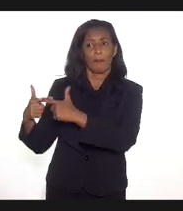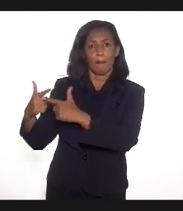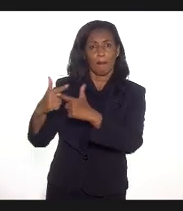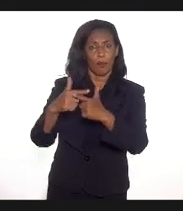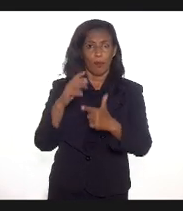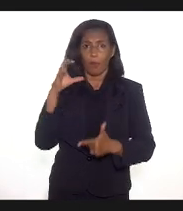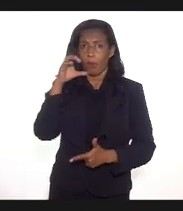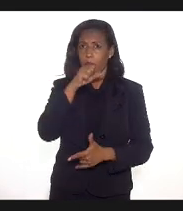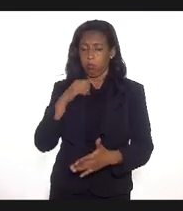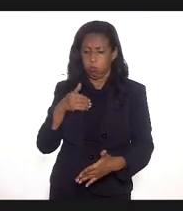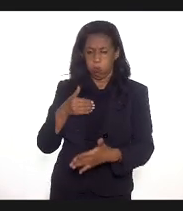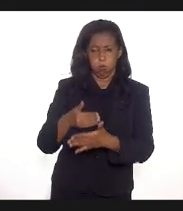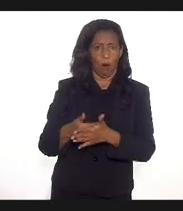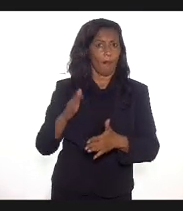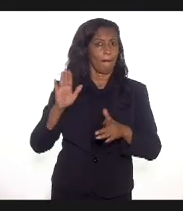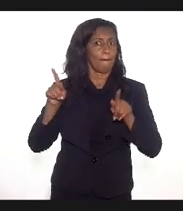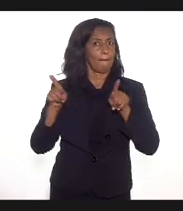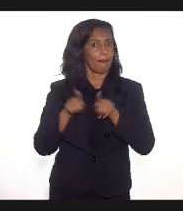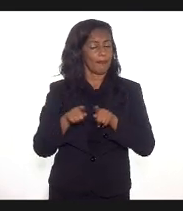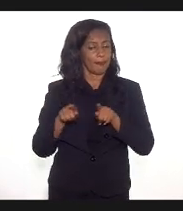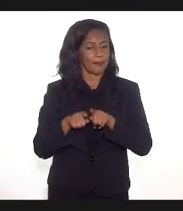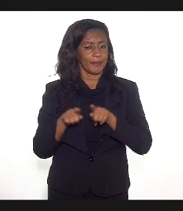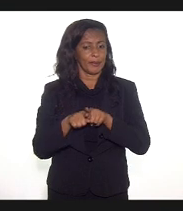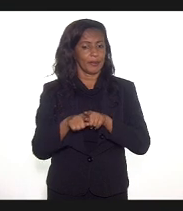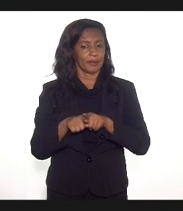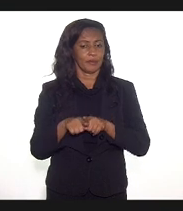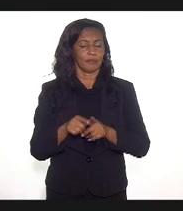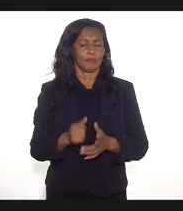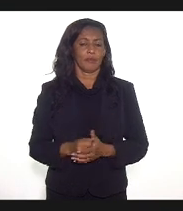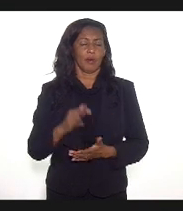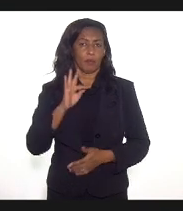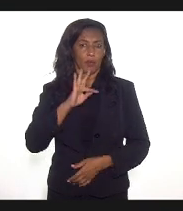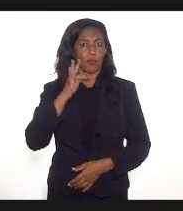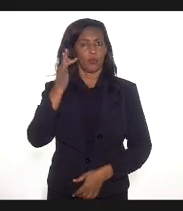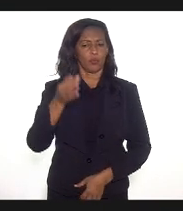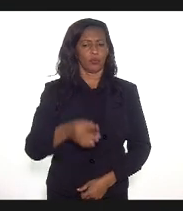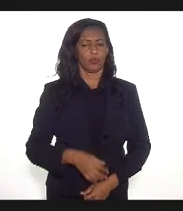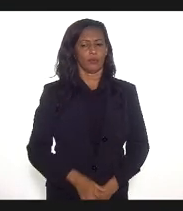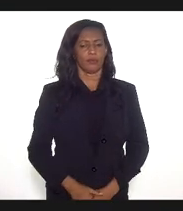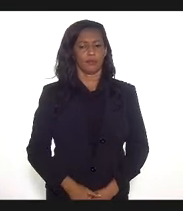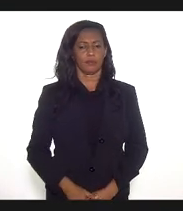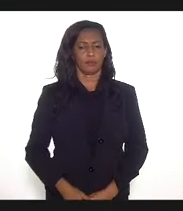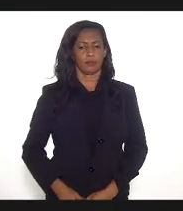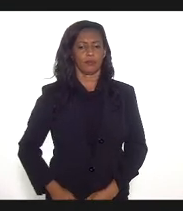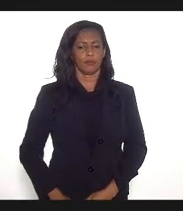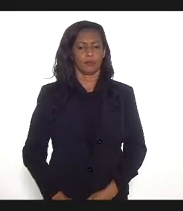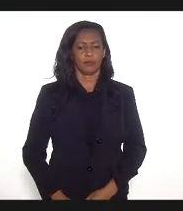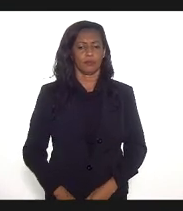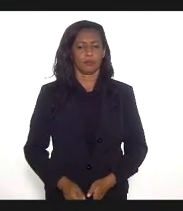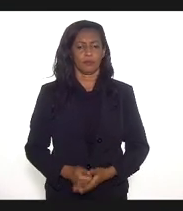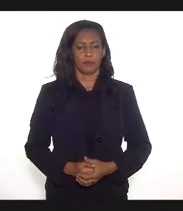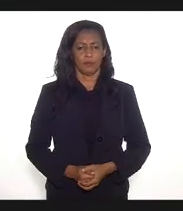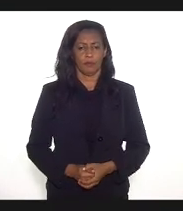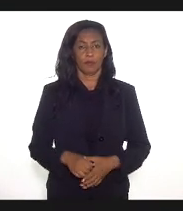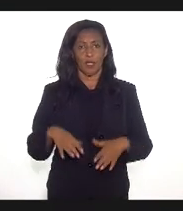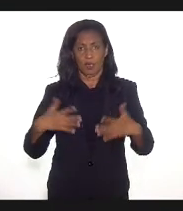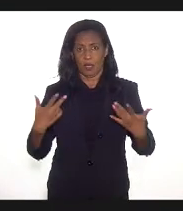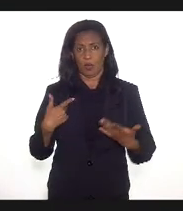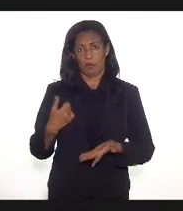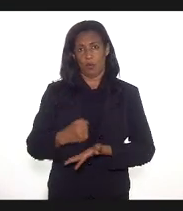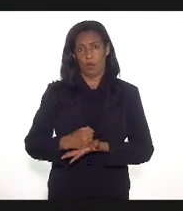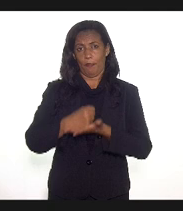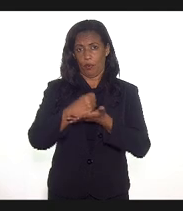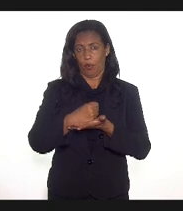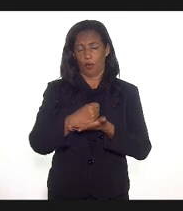imediatos, mas, fundamentalmente, para uma perspectiva futura. Então, Reitero aqui o apoio incondicional da